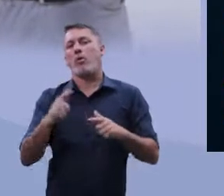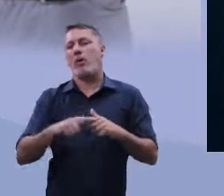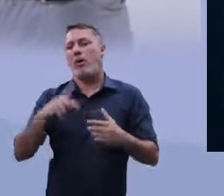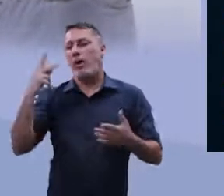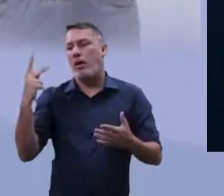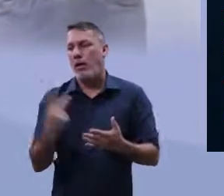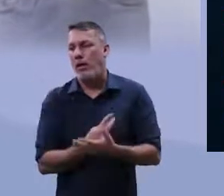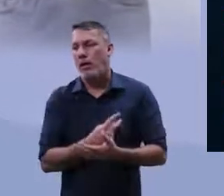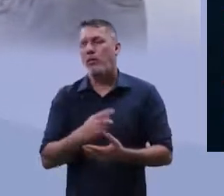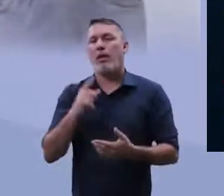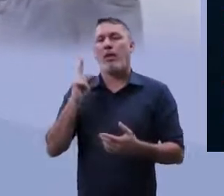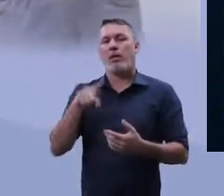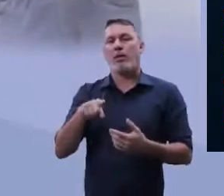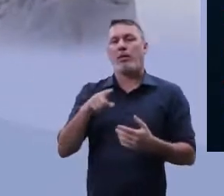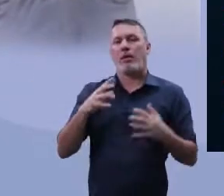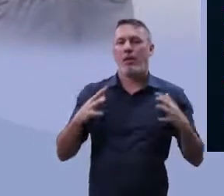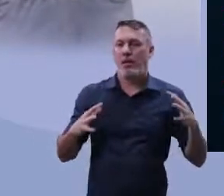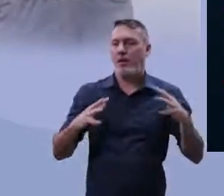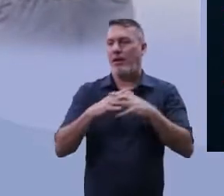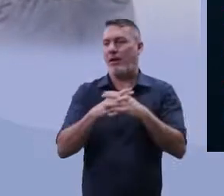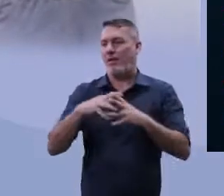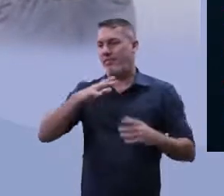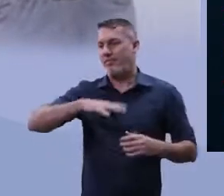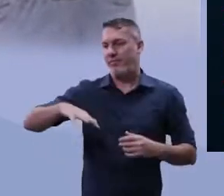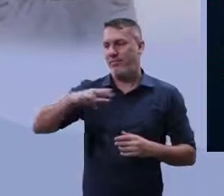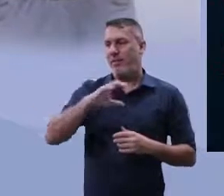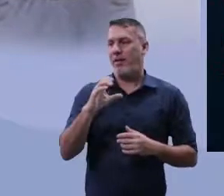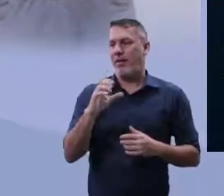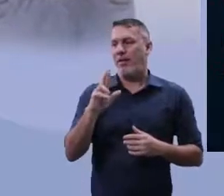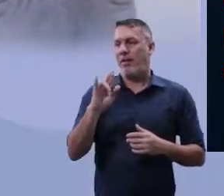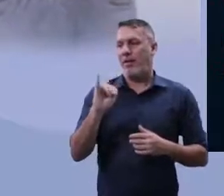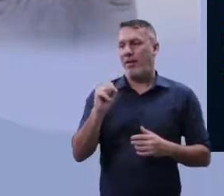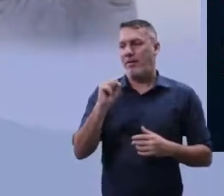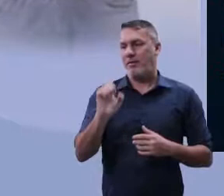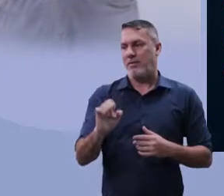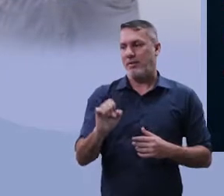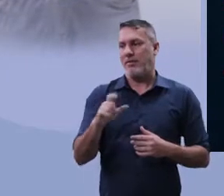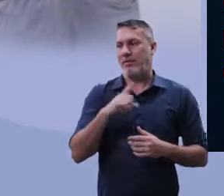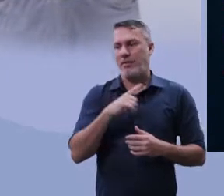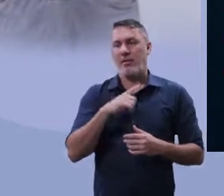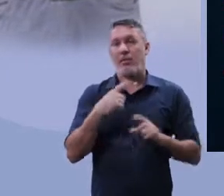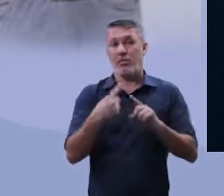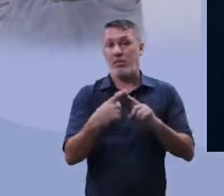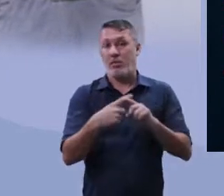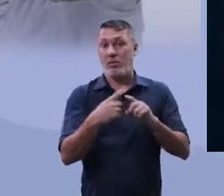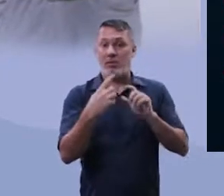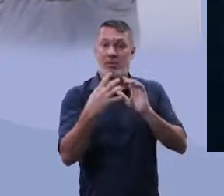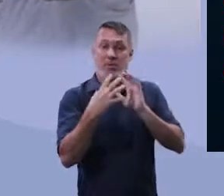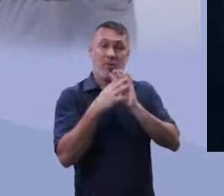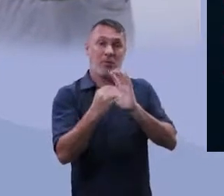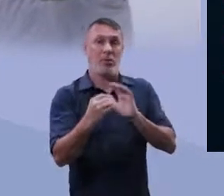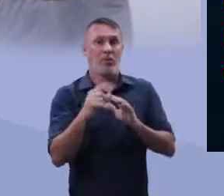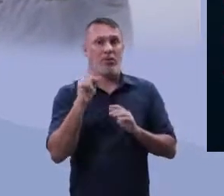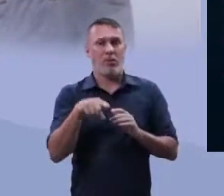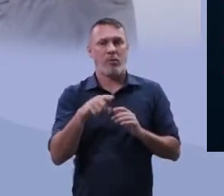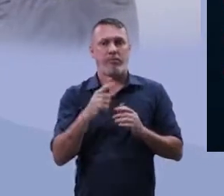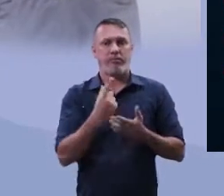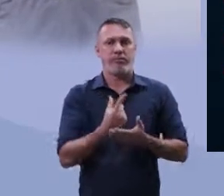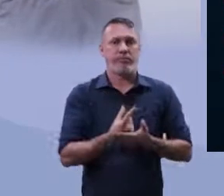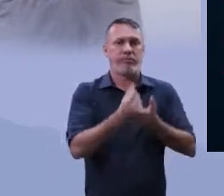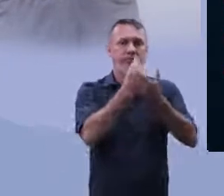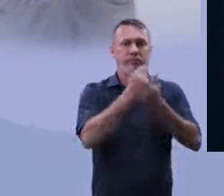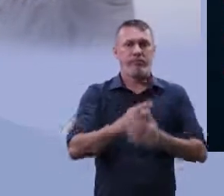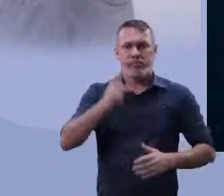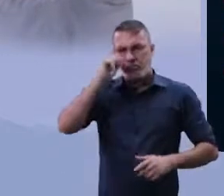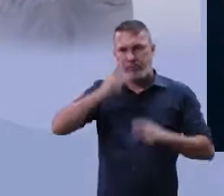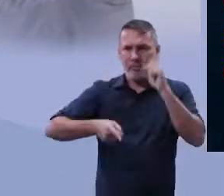dos grandes problemas que gerou a chamada crise de 29. Né? Então, quando se vem a figura aí agora do capitalismo